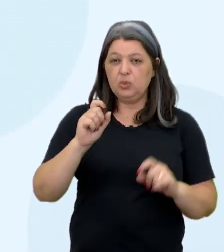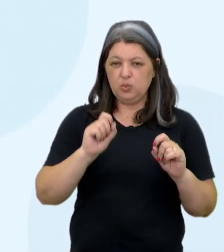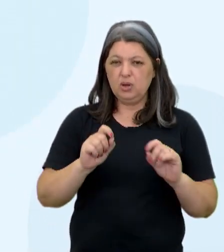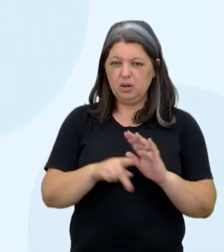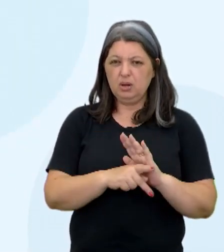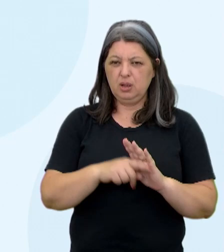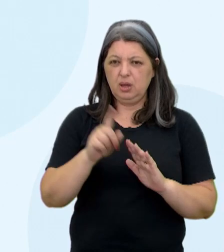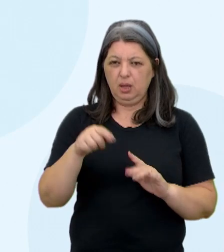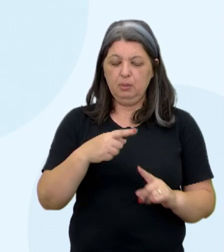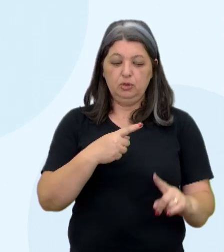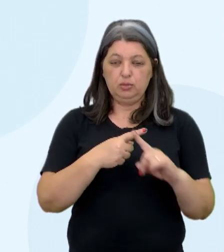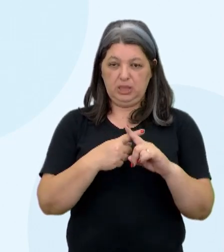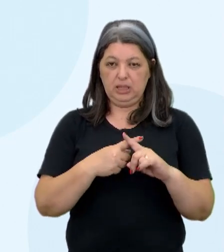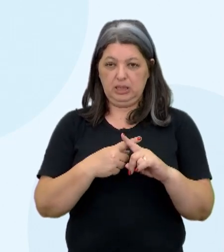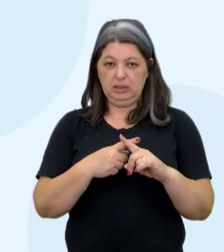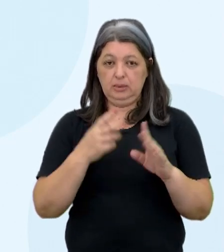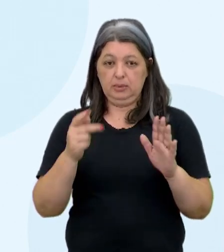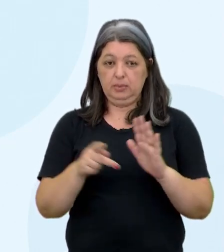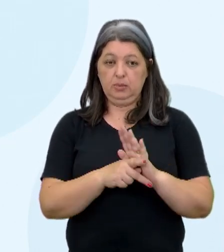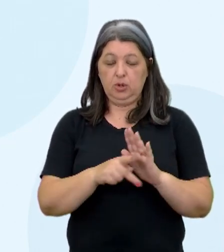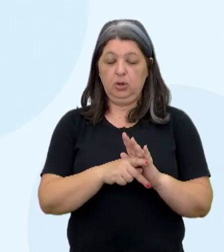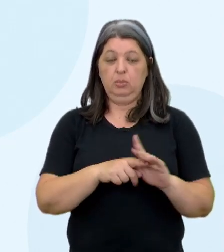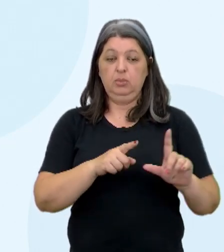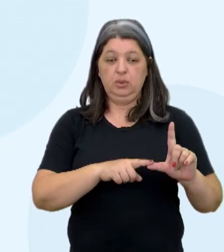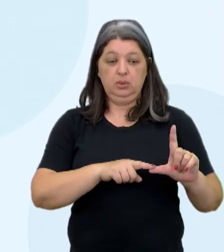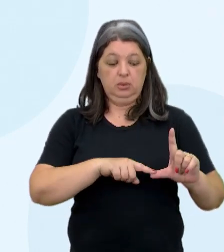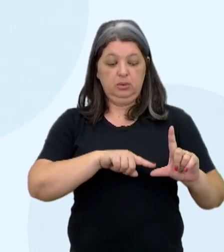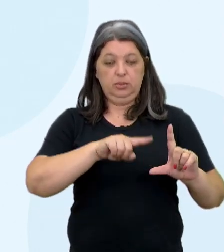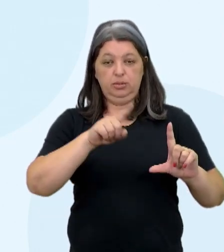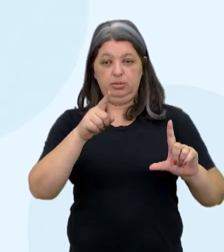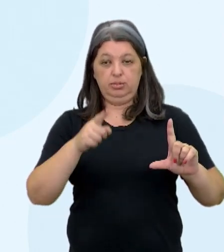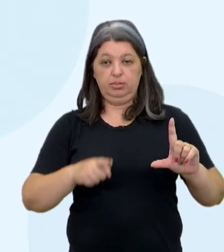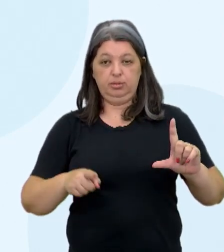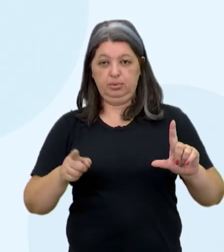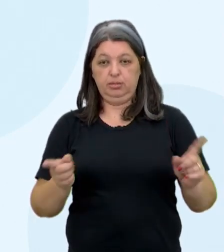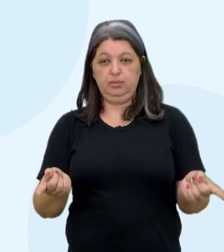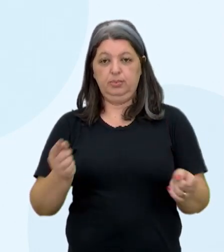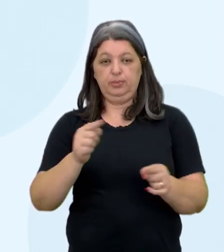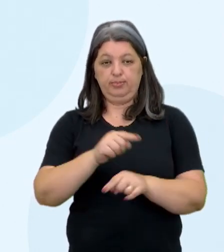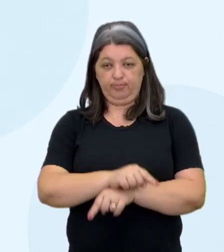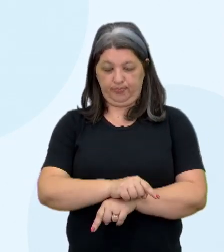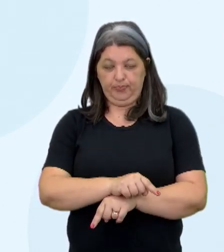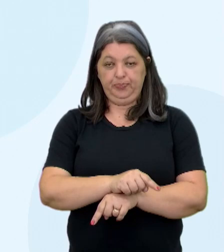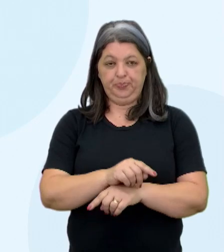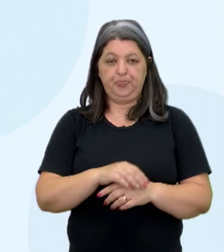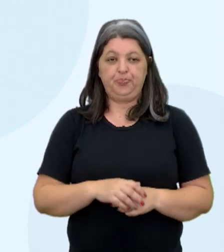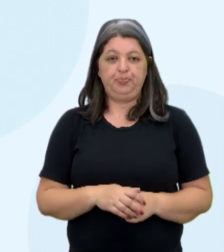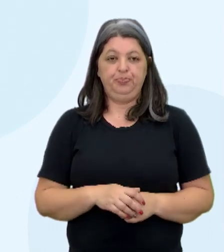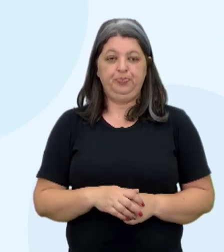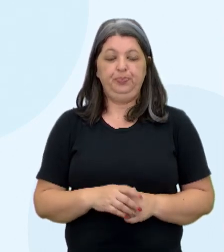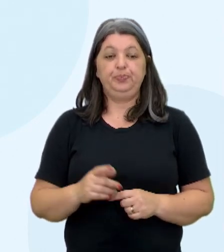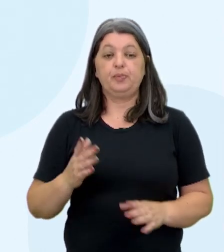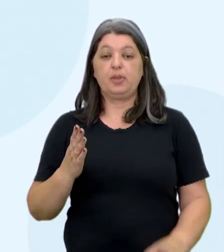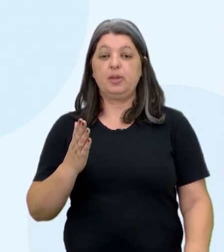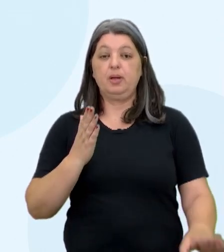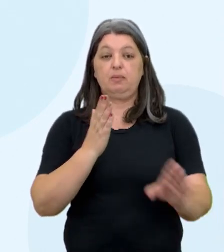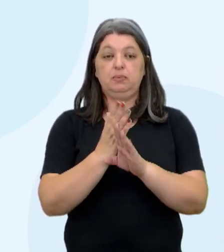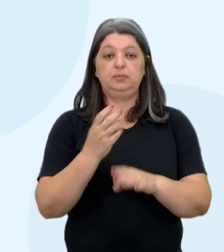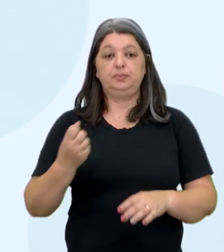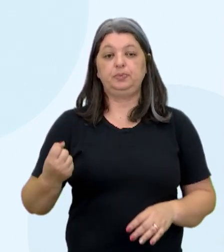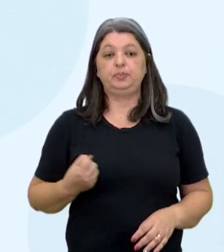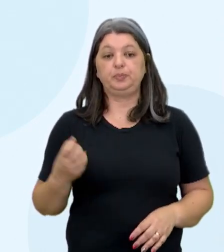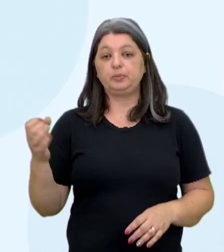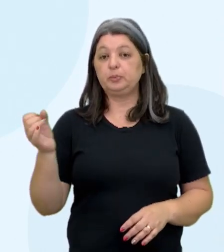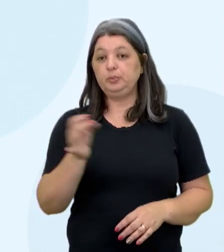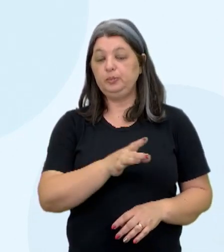por 3. Mas como você está mexendo no arco, o arco vai fazer o papel do 3x. Então, para você descobrir os valores novos, você vai ter